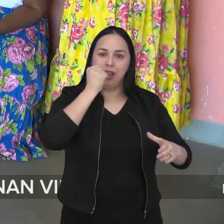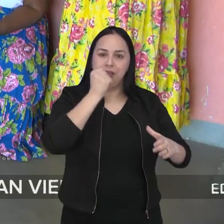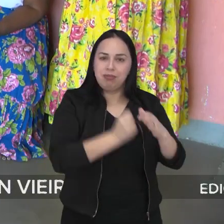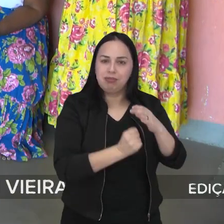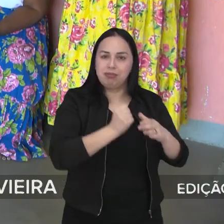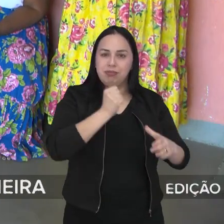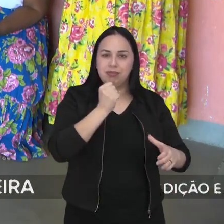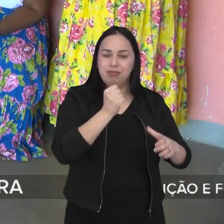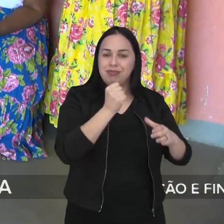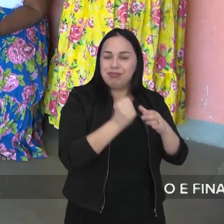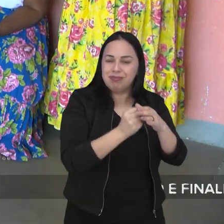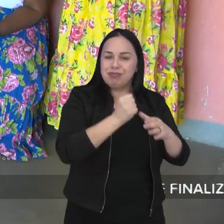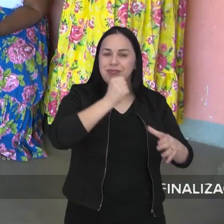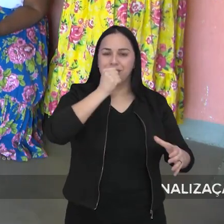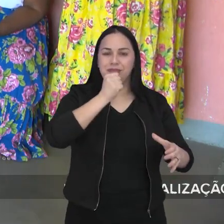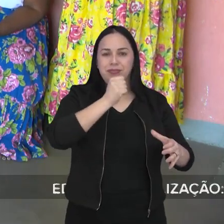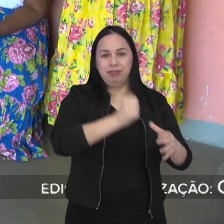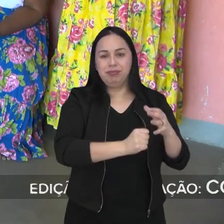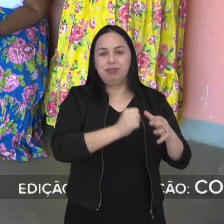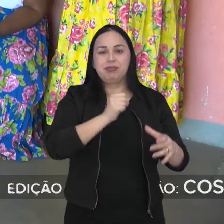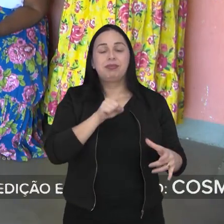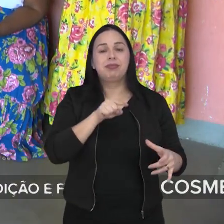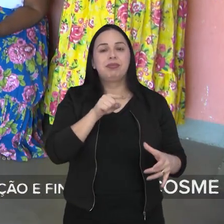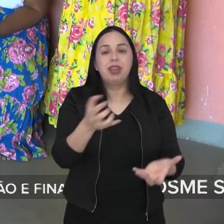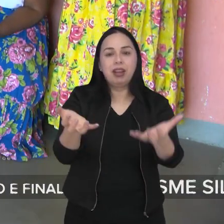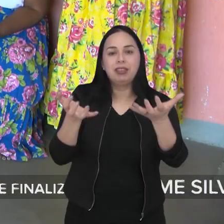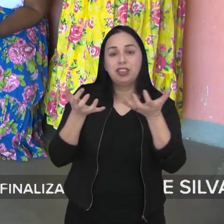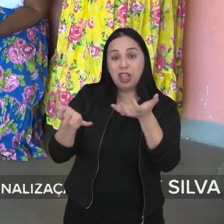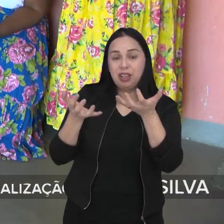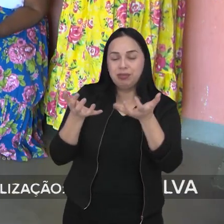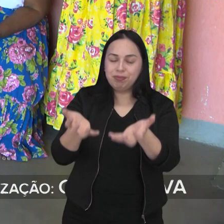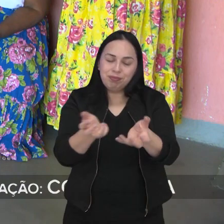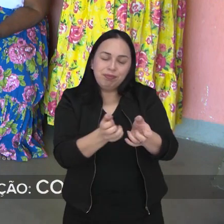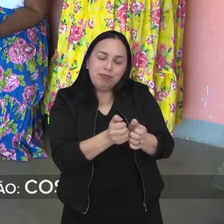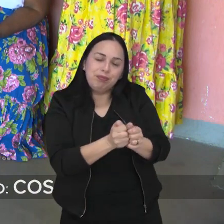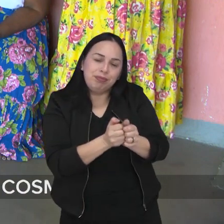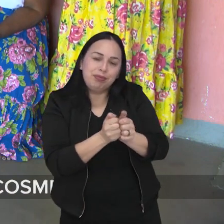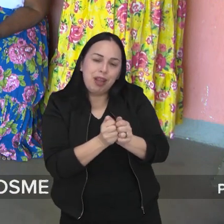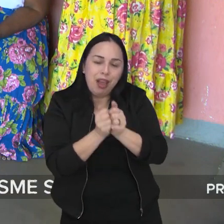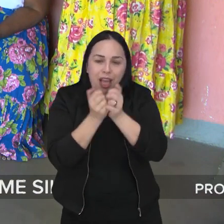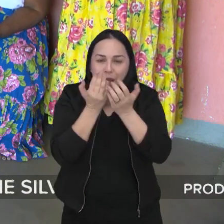pilão. Tradicional é a socada no pilão. Quem